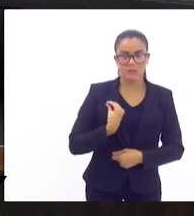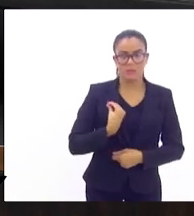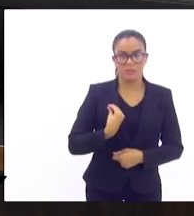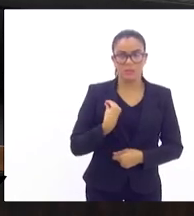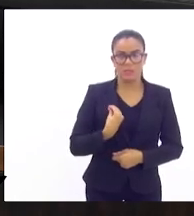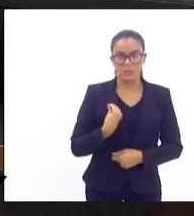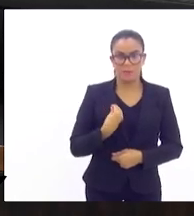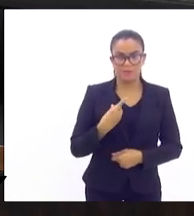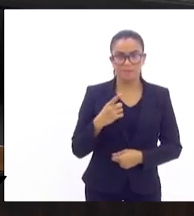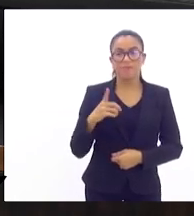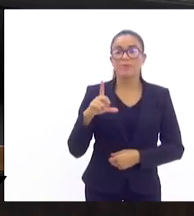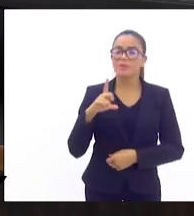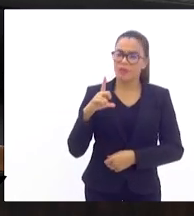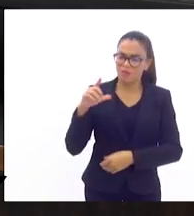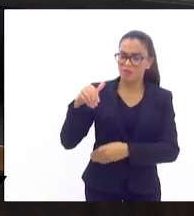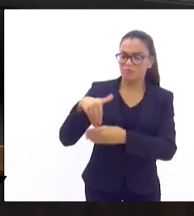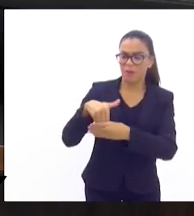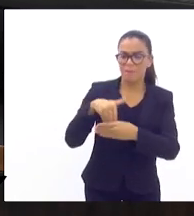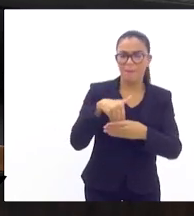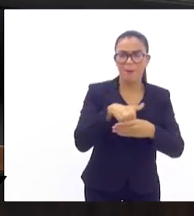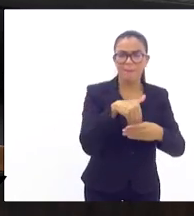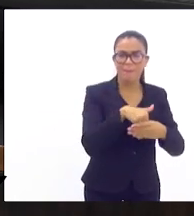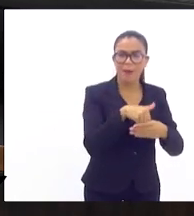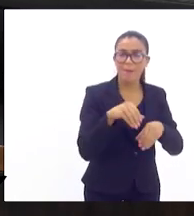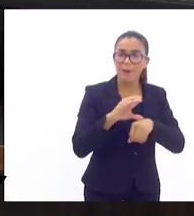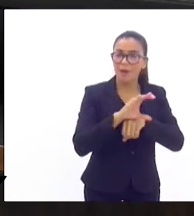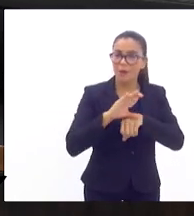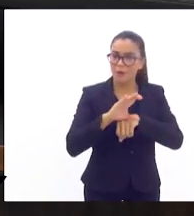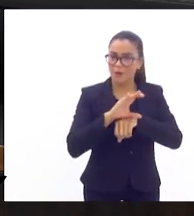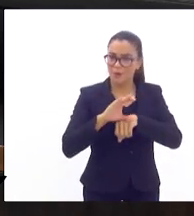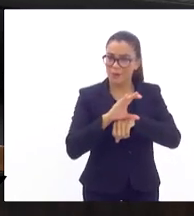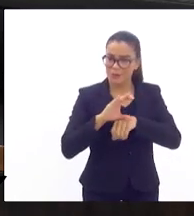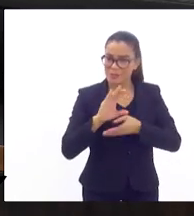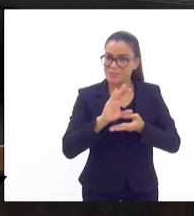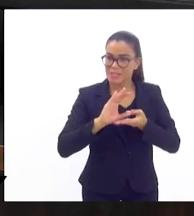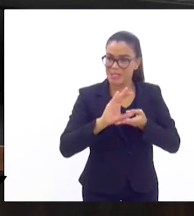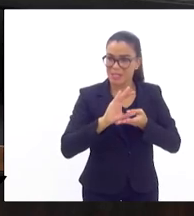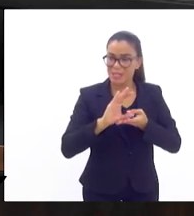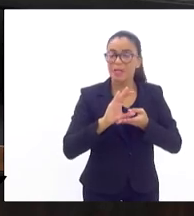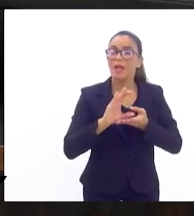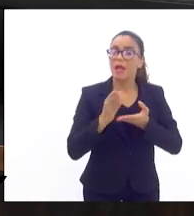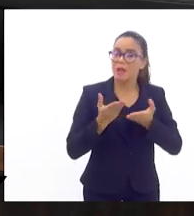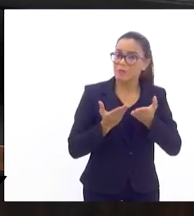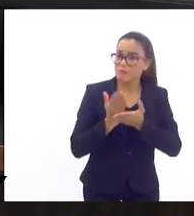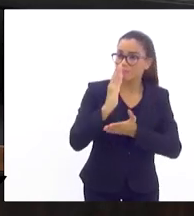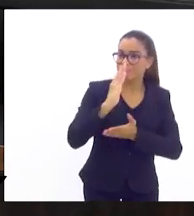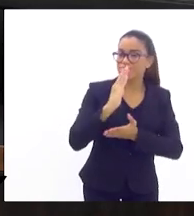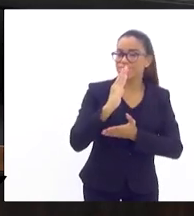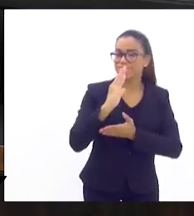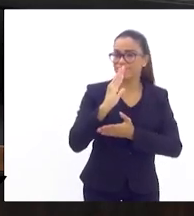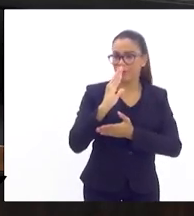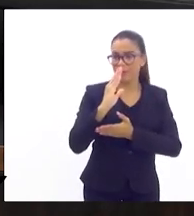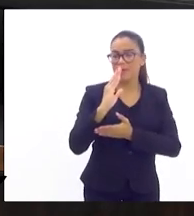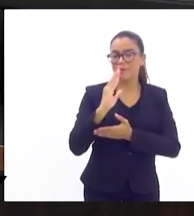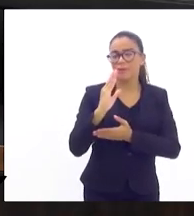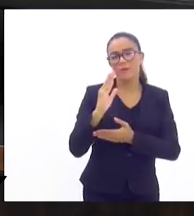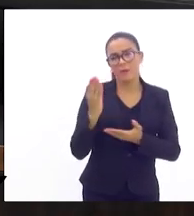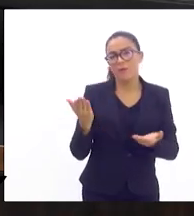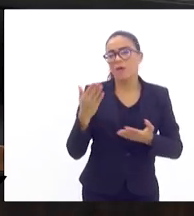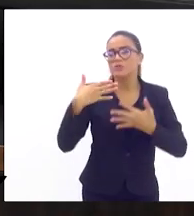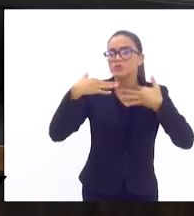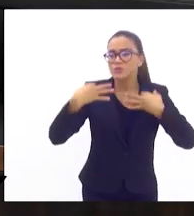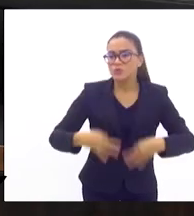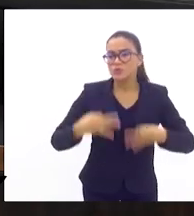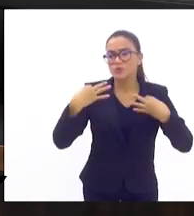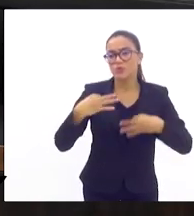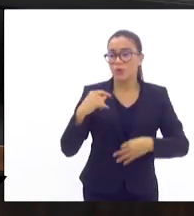foi colocado numa votação para ser conselheiro da Genersa, foi aprovado e aqui eleito pela essa casa. Então, ele, mais do que justo, ele vinha